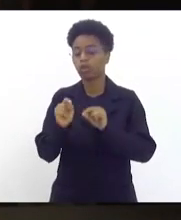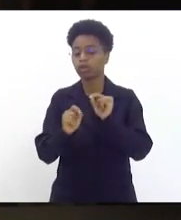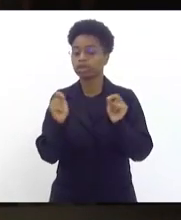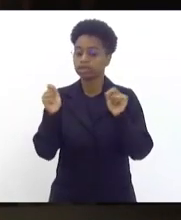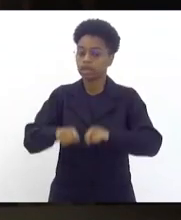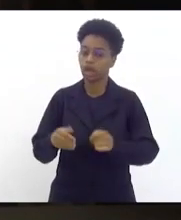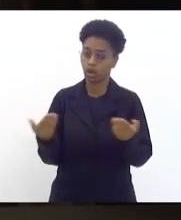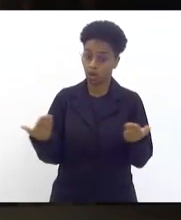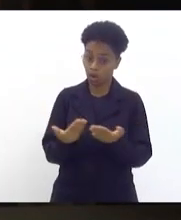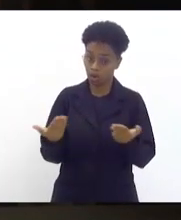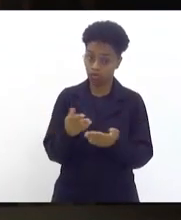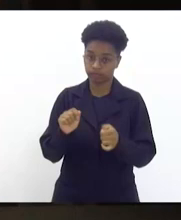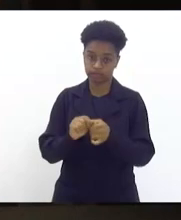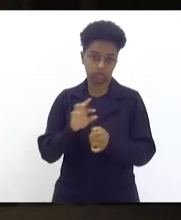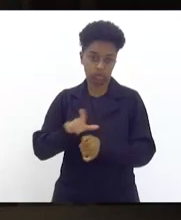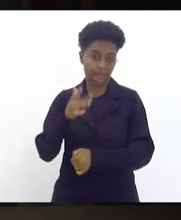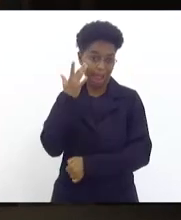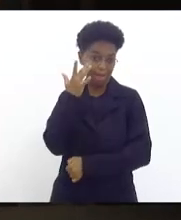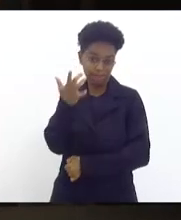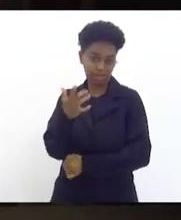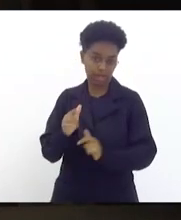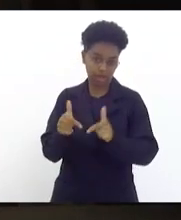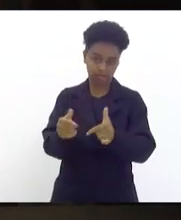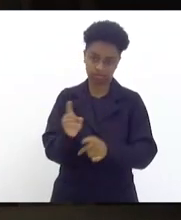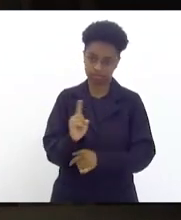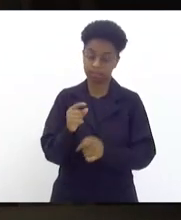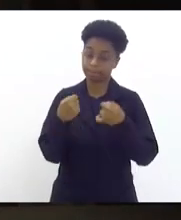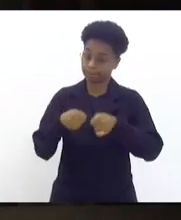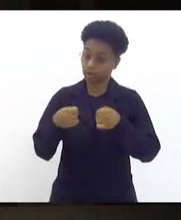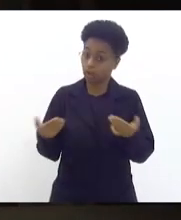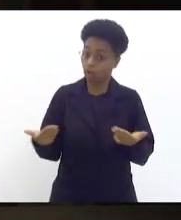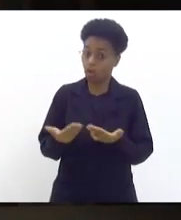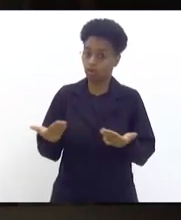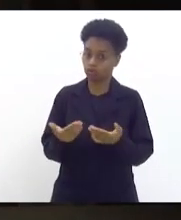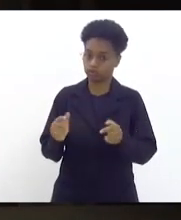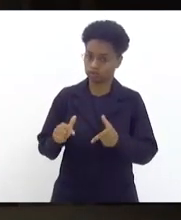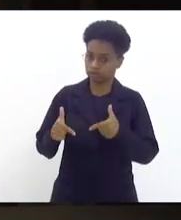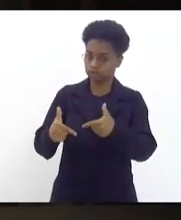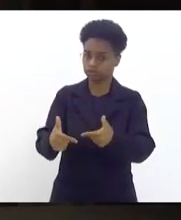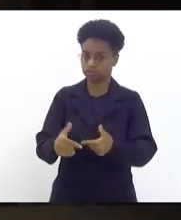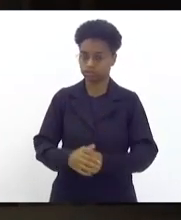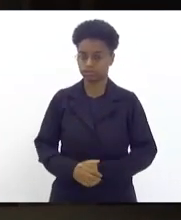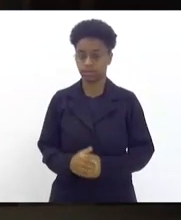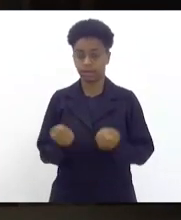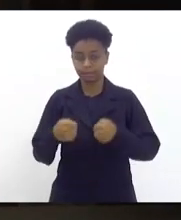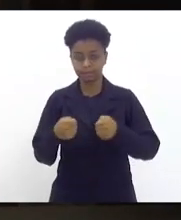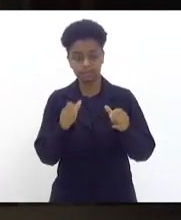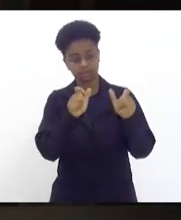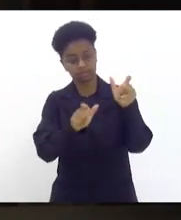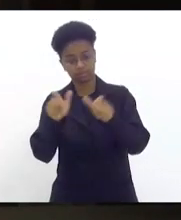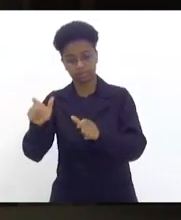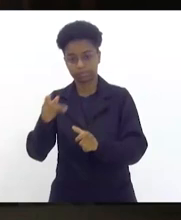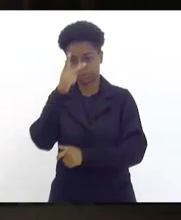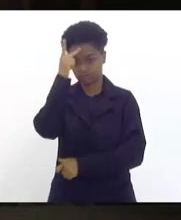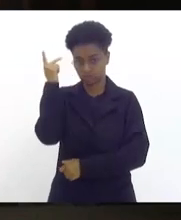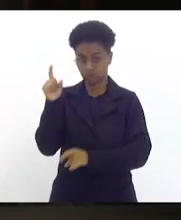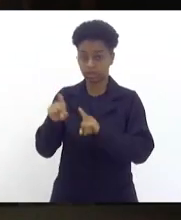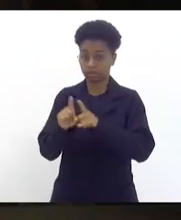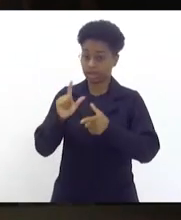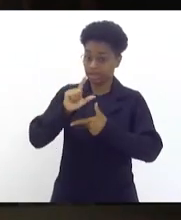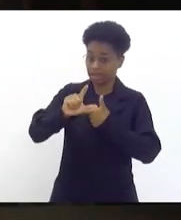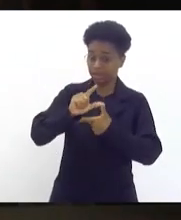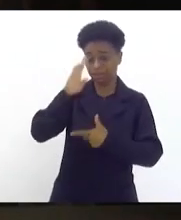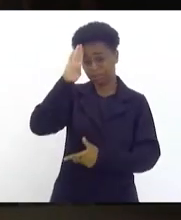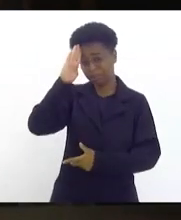hoje não amanhã precisamos exatamente dessas pessoas os legislativo